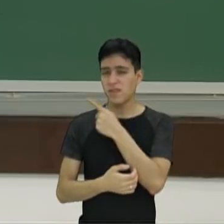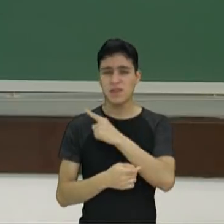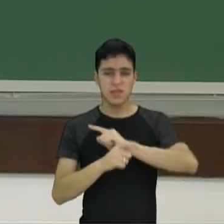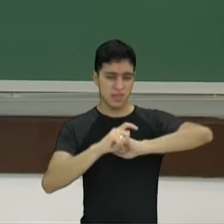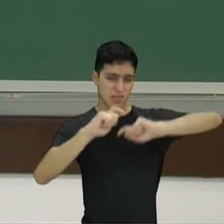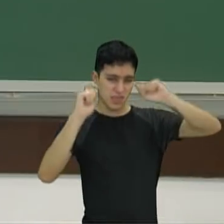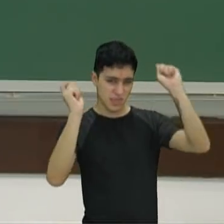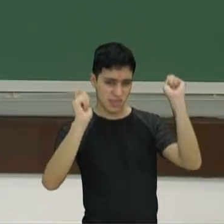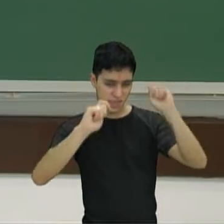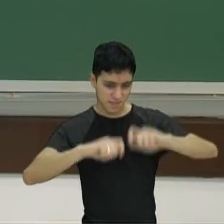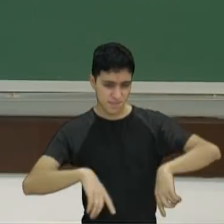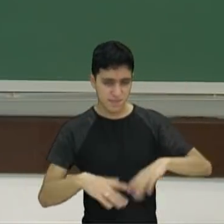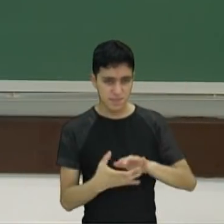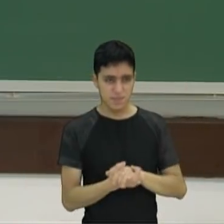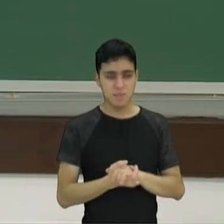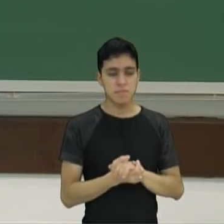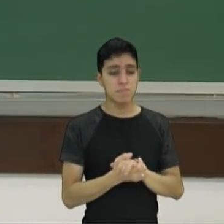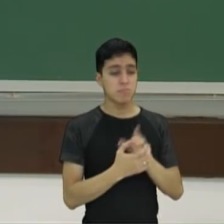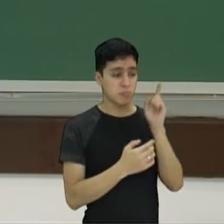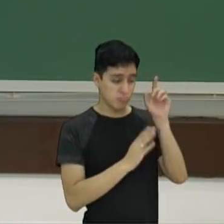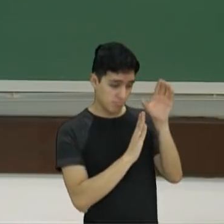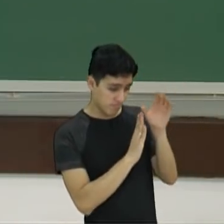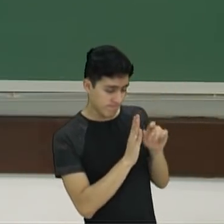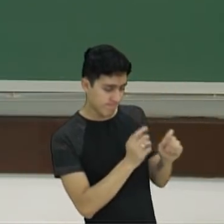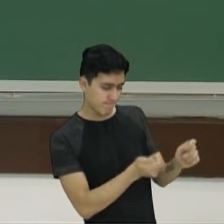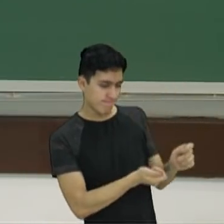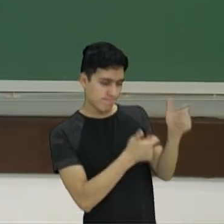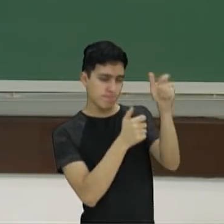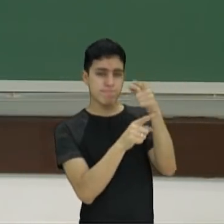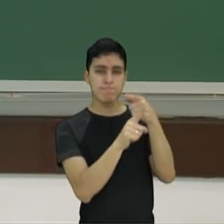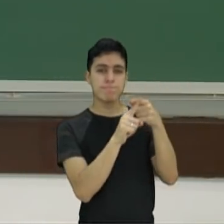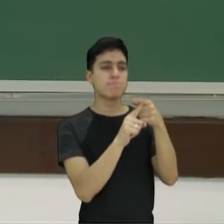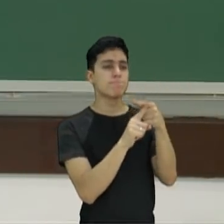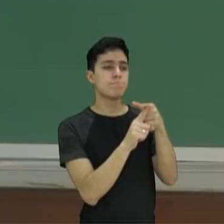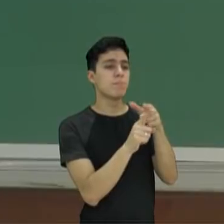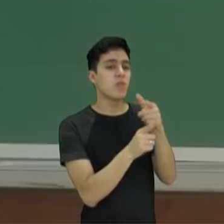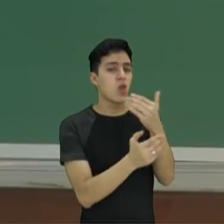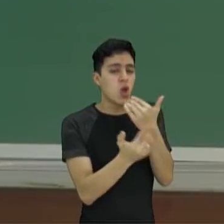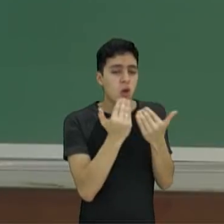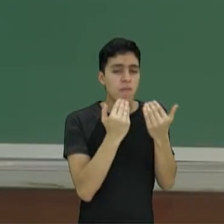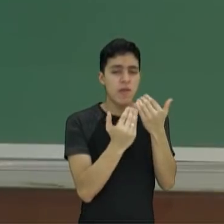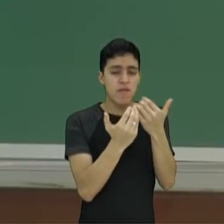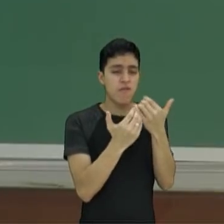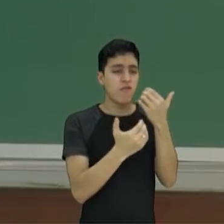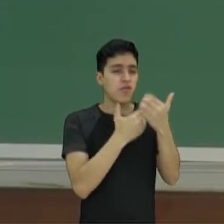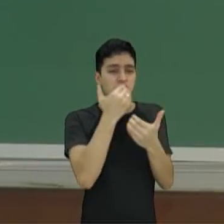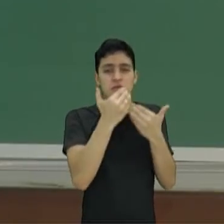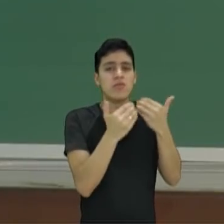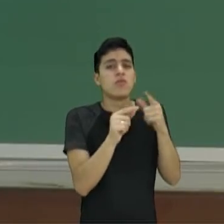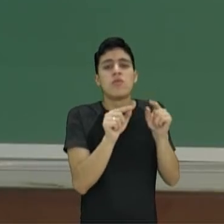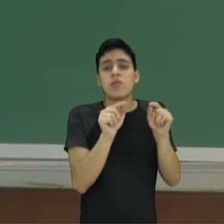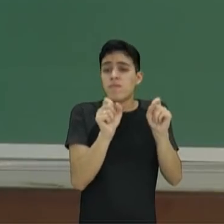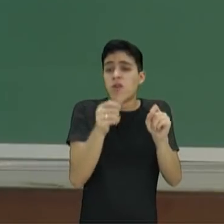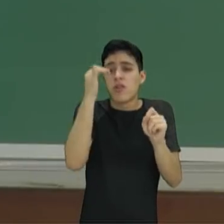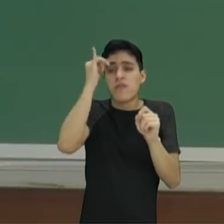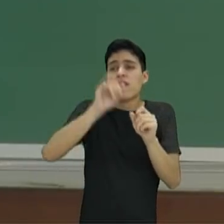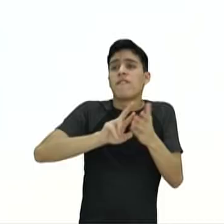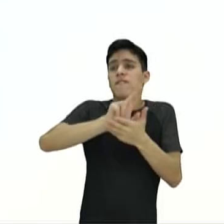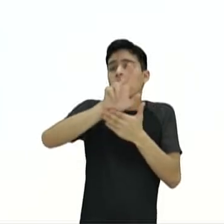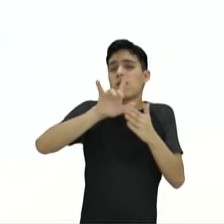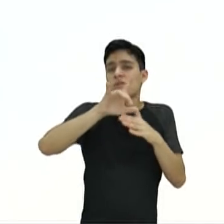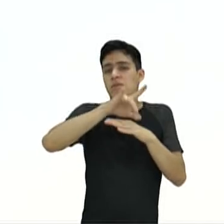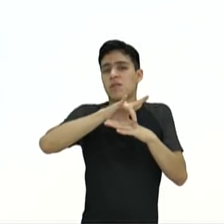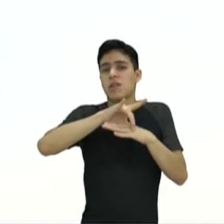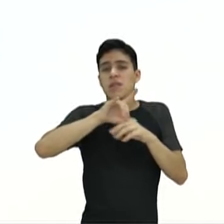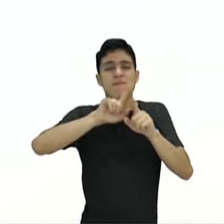possibilidade. Enquadra-se em conteúdo enganoso, pois o consumo de frutas previne várias doenças, mas não